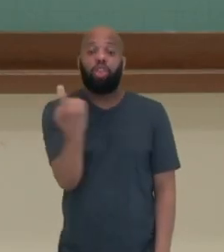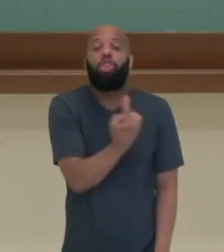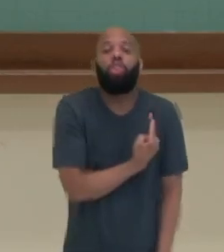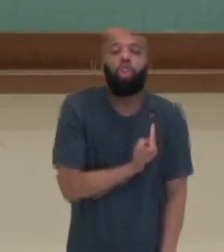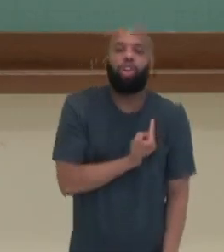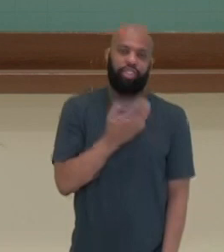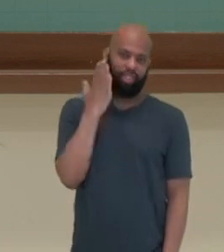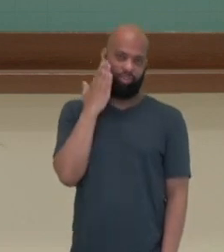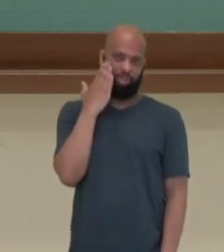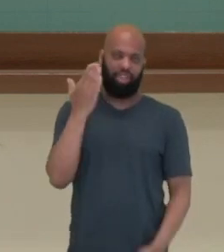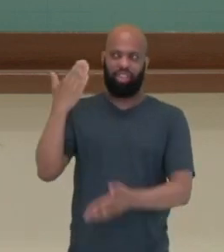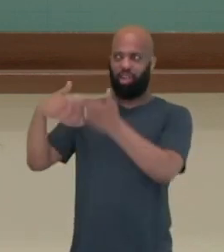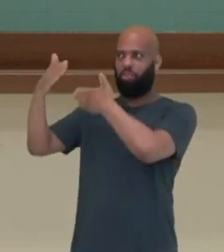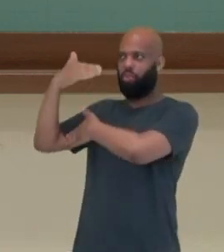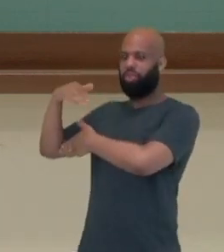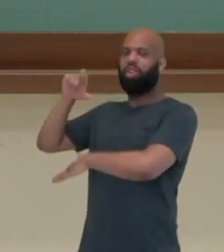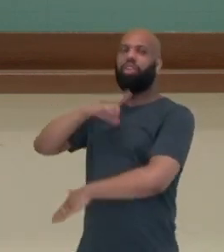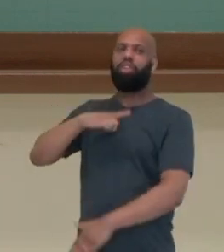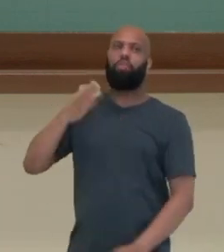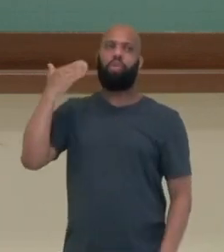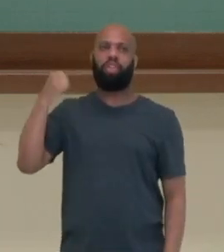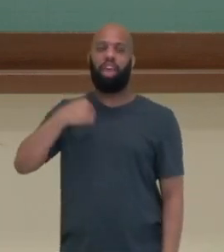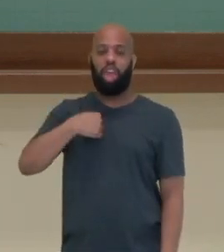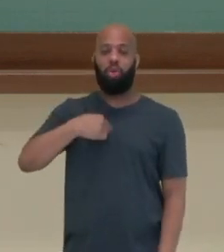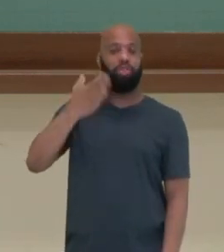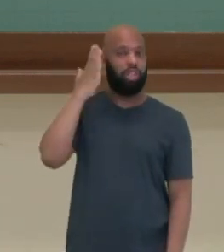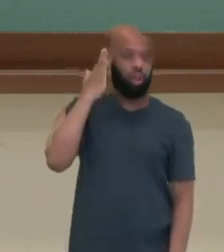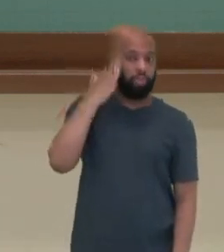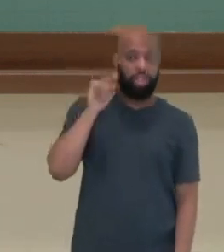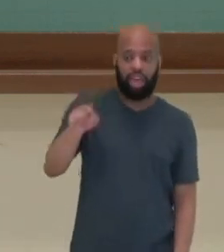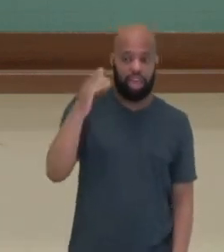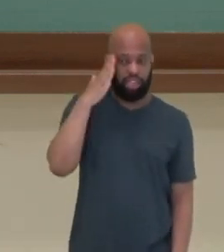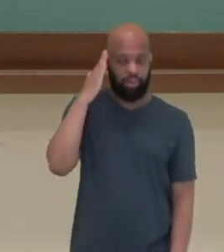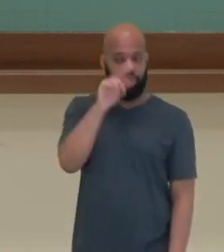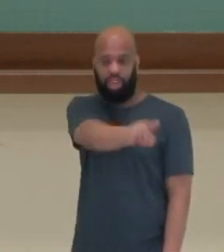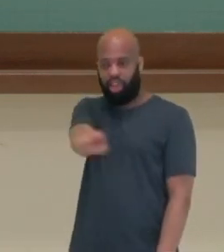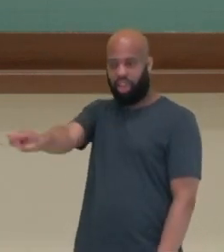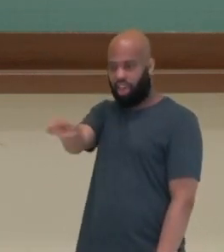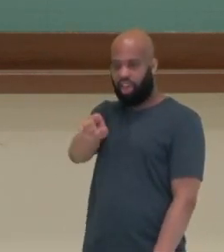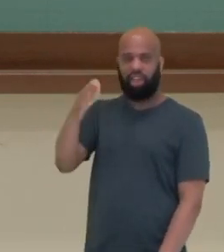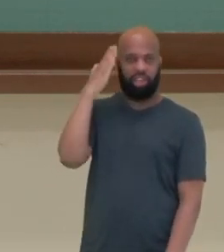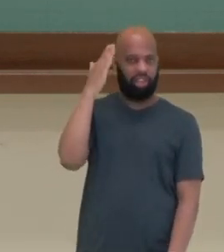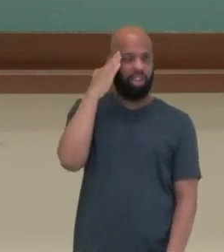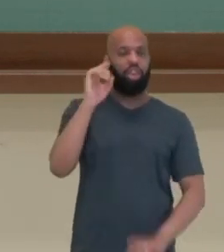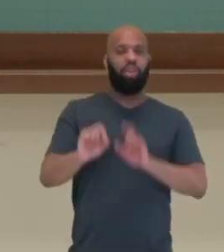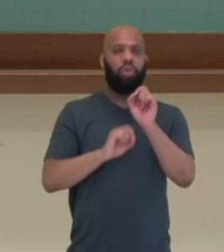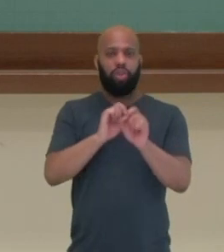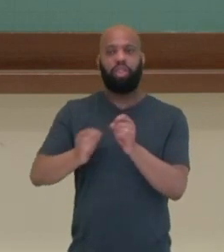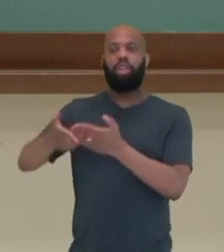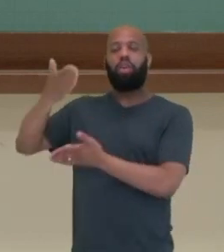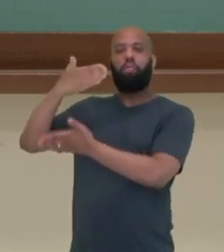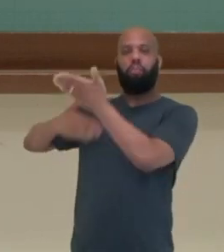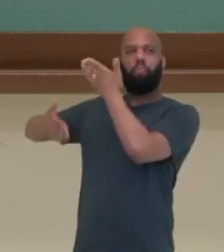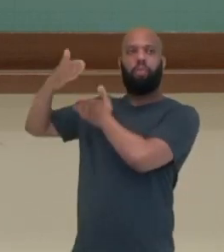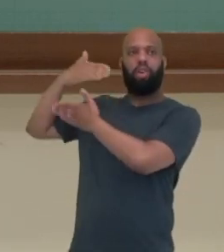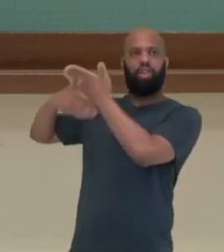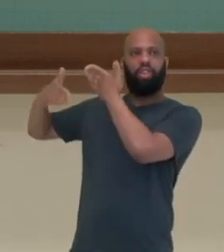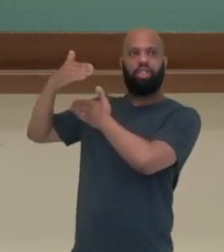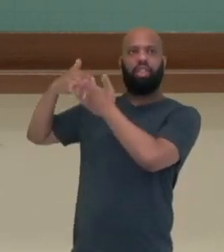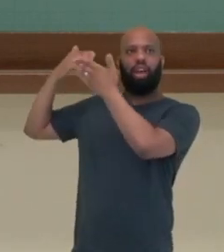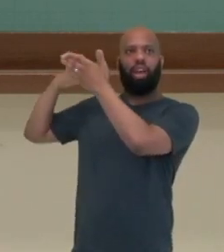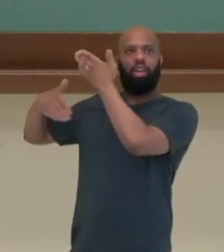sabíamos. Então, está no passado. Ó. Eu sabia, tu sabias, ele sabia. Pretérito imperfeito. Muito